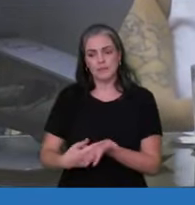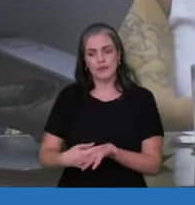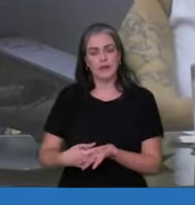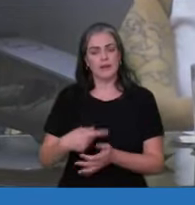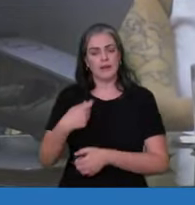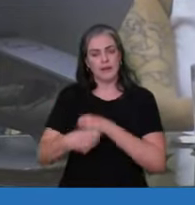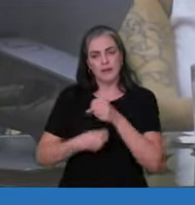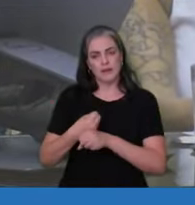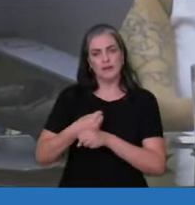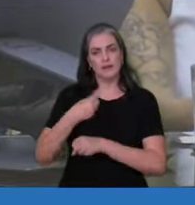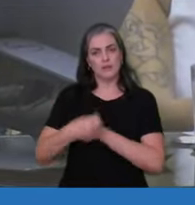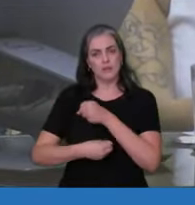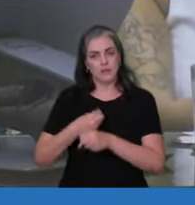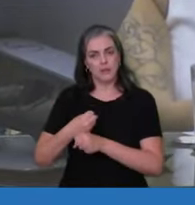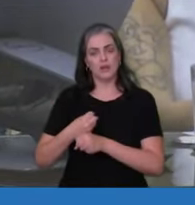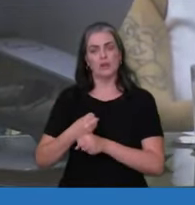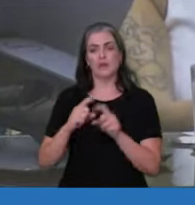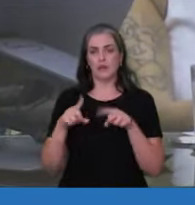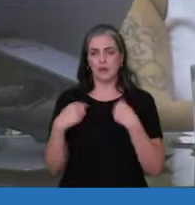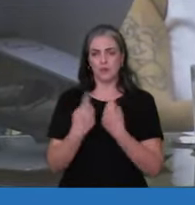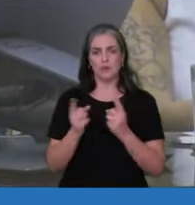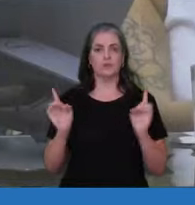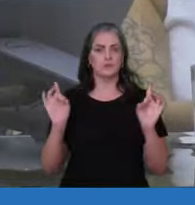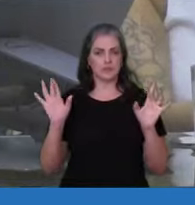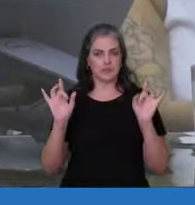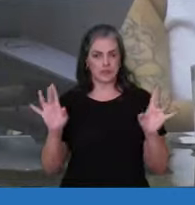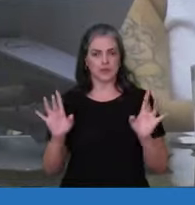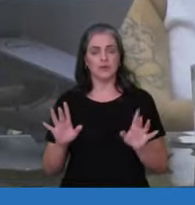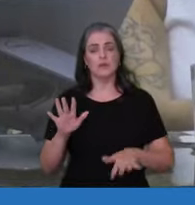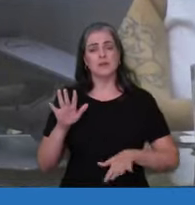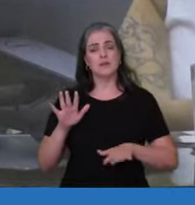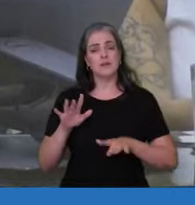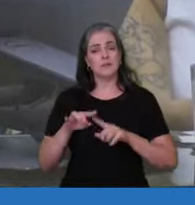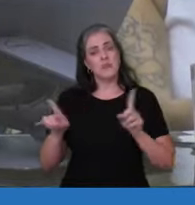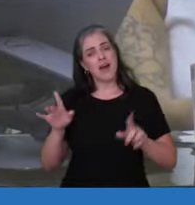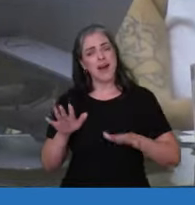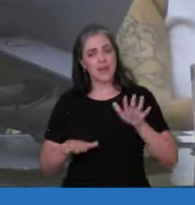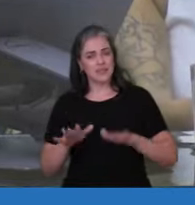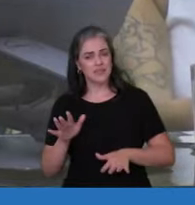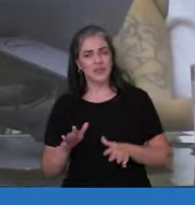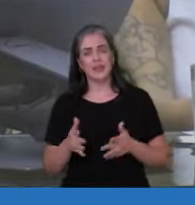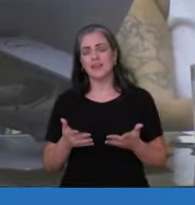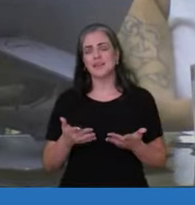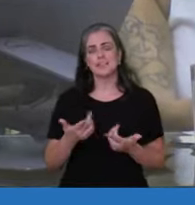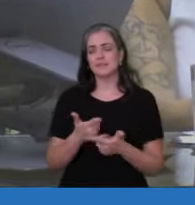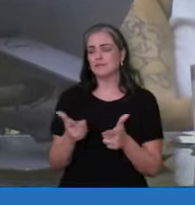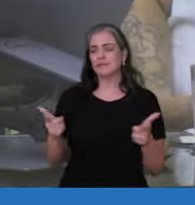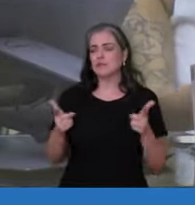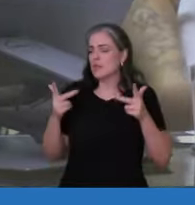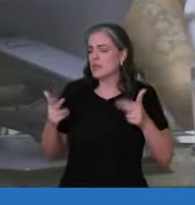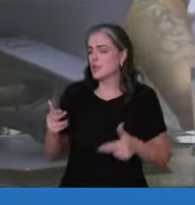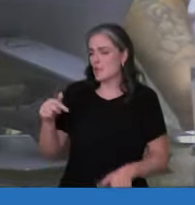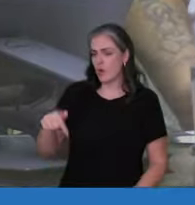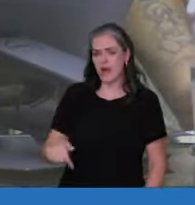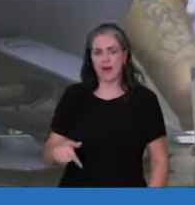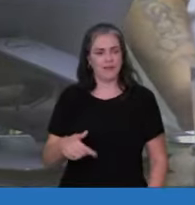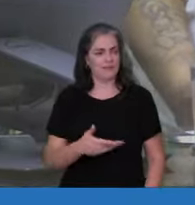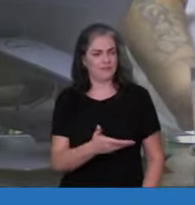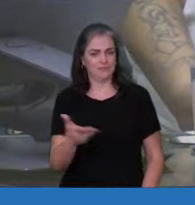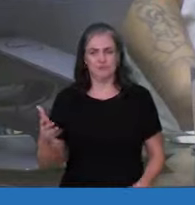realizado sessões solenes. Em alguns momentos ela não está assim, mobilizada dentro da